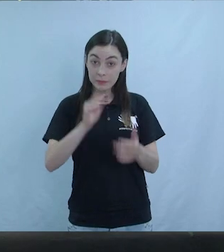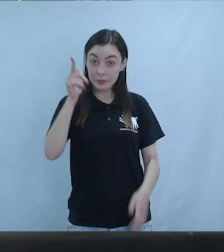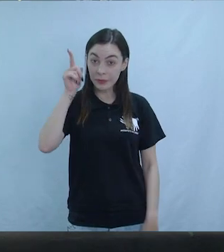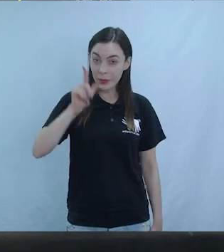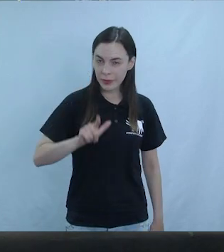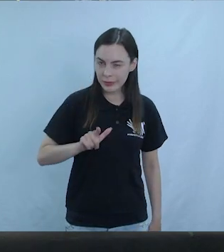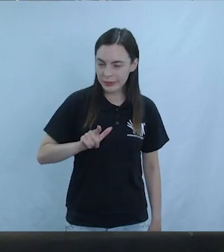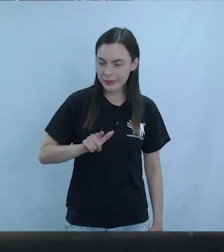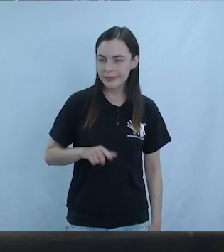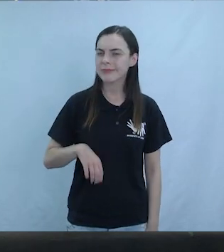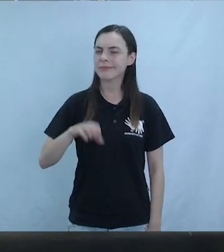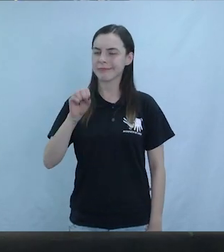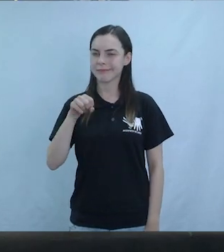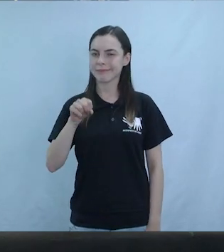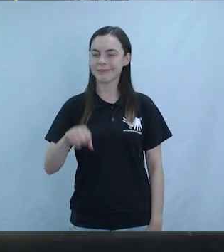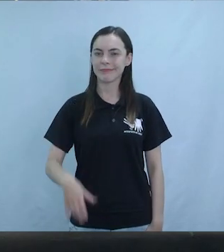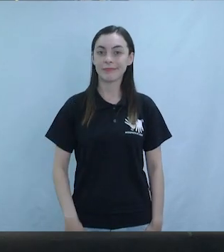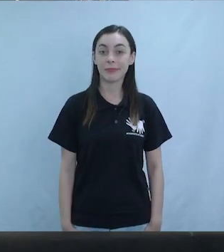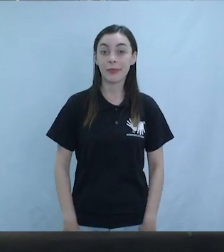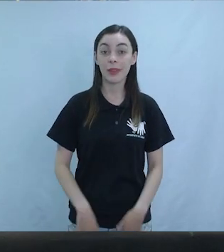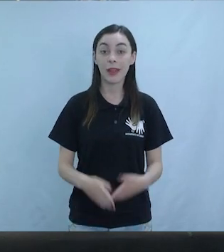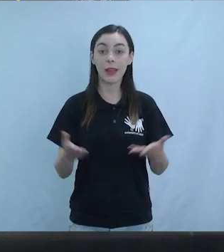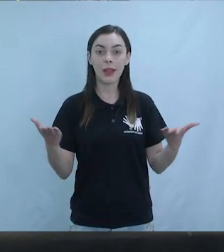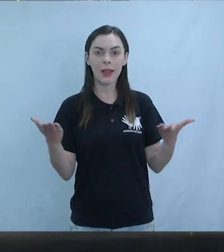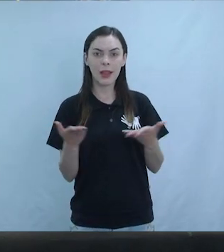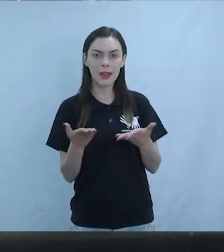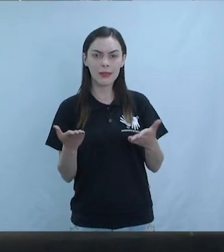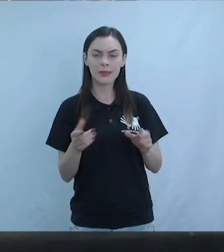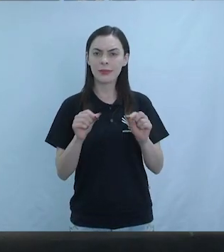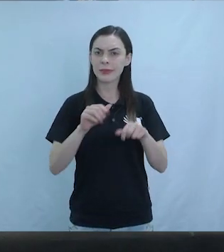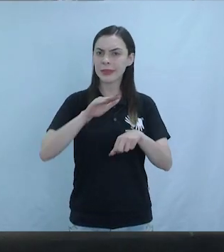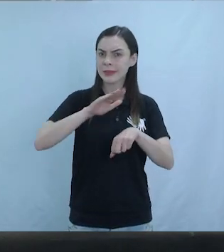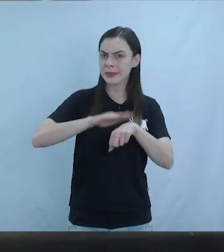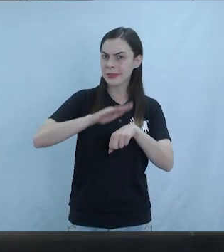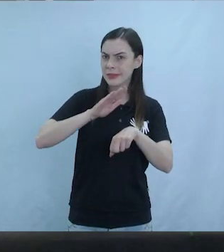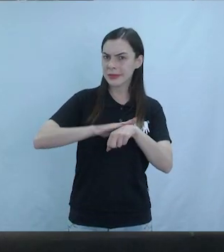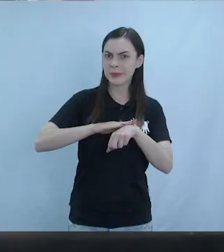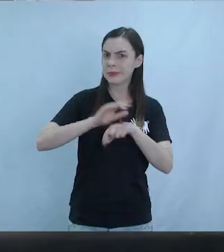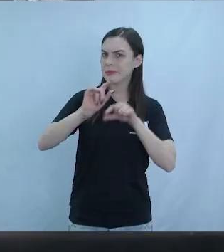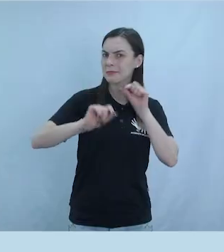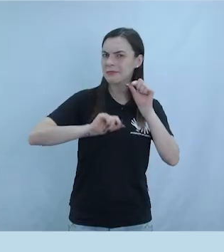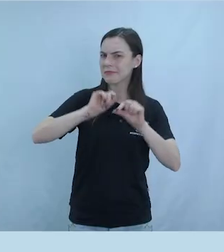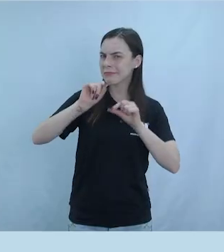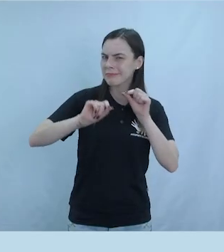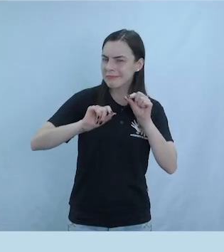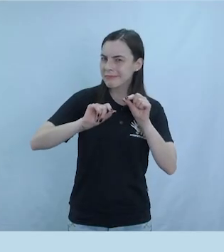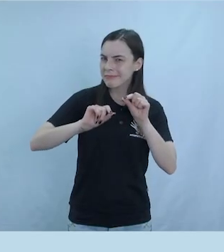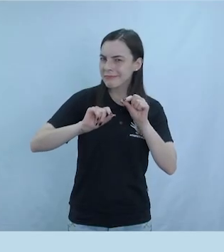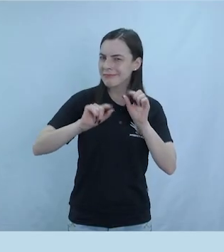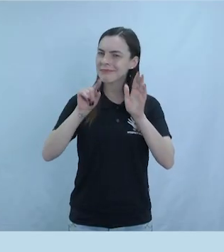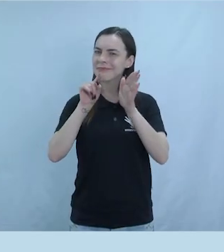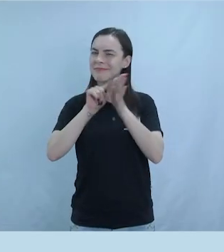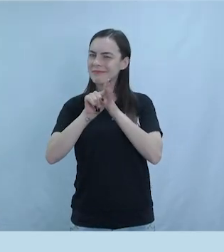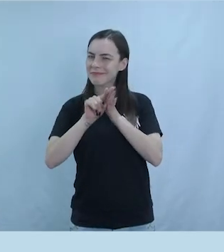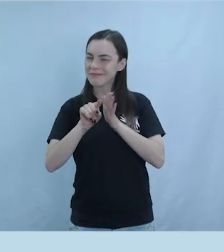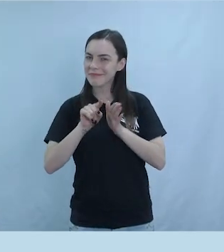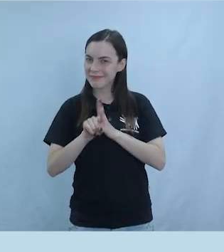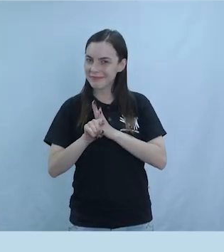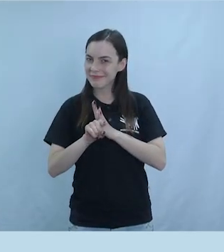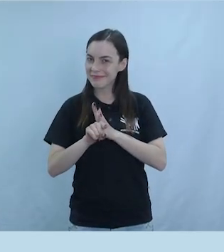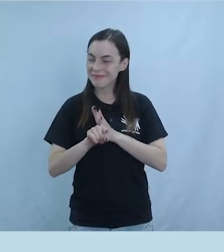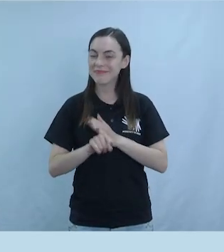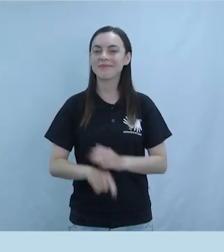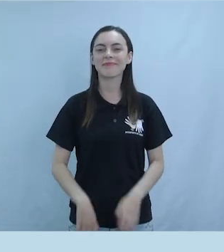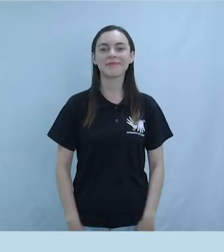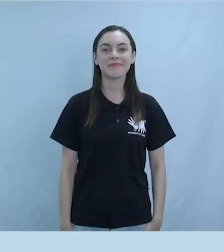conseguiram registrar? Tenho certeza que sim. E agora chegou o nosso momento... Momento?